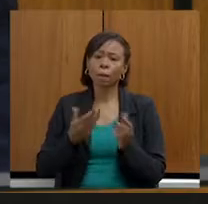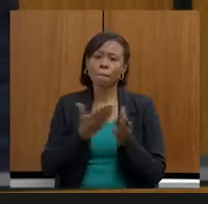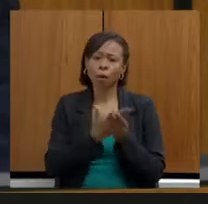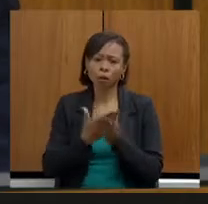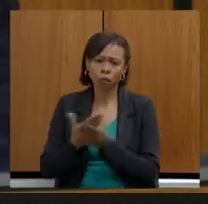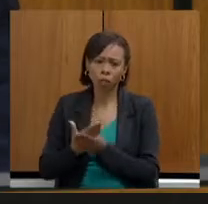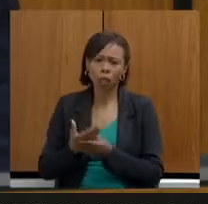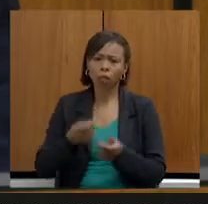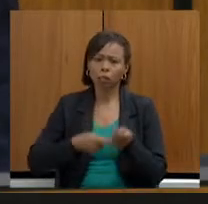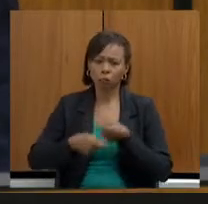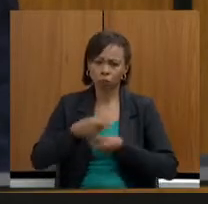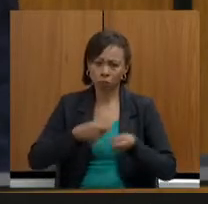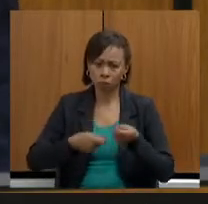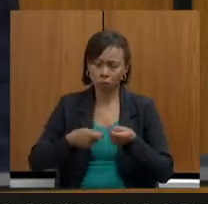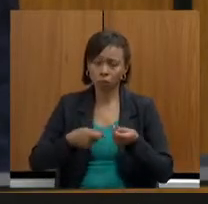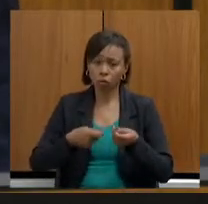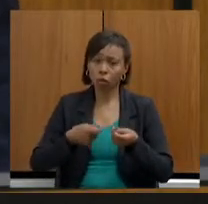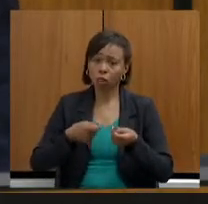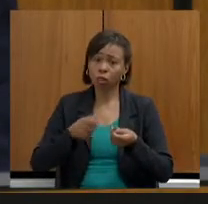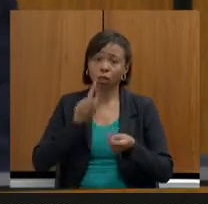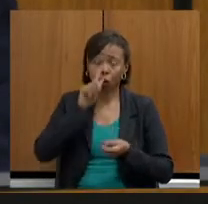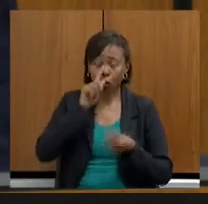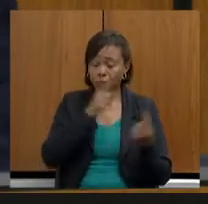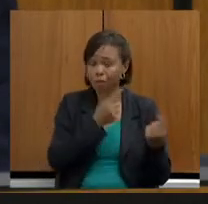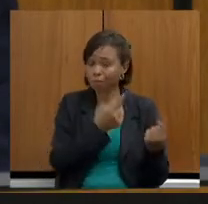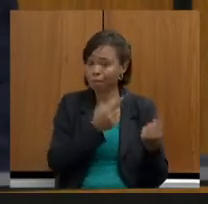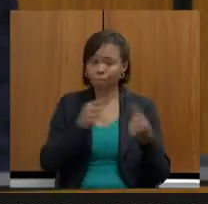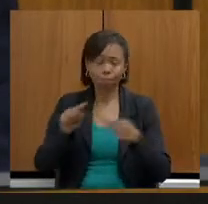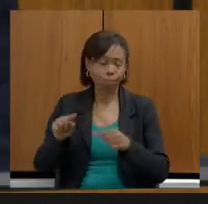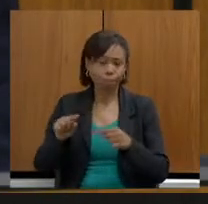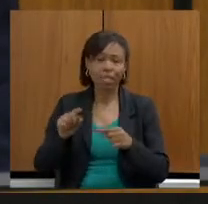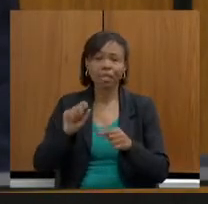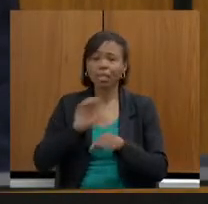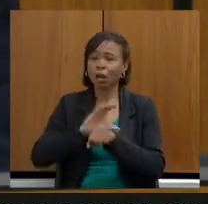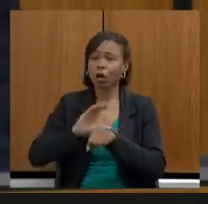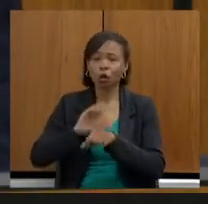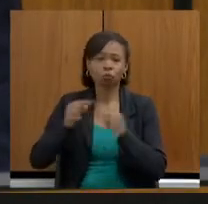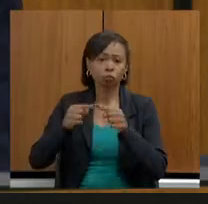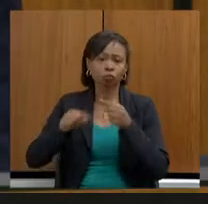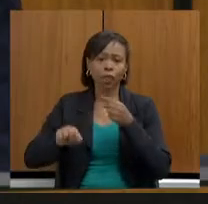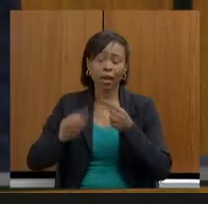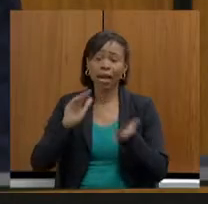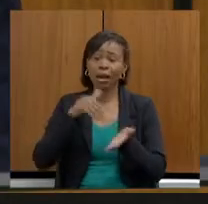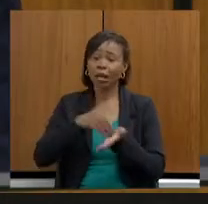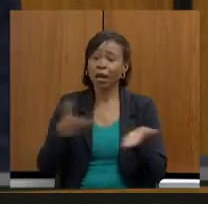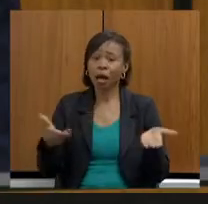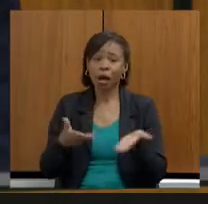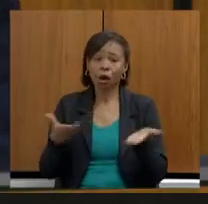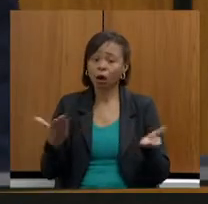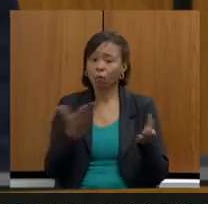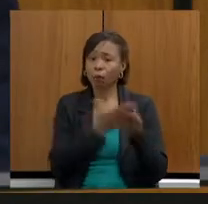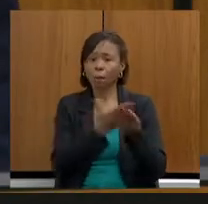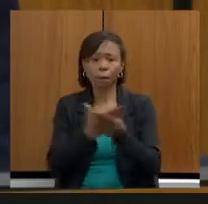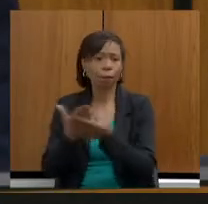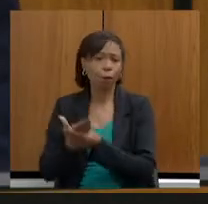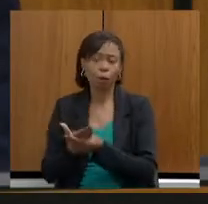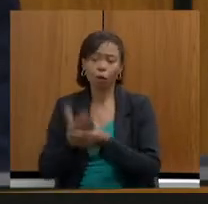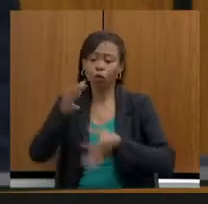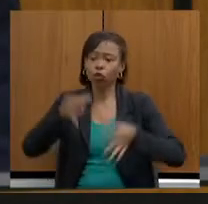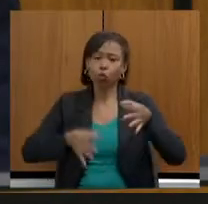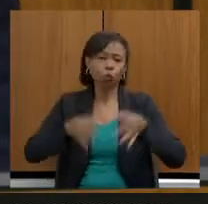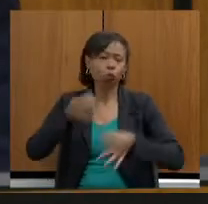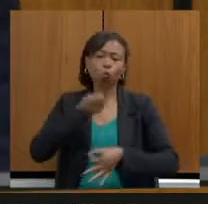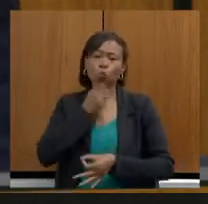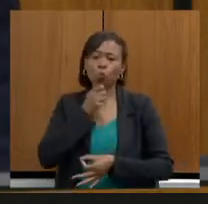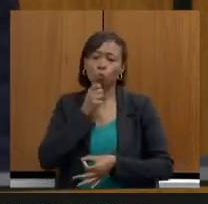o risco sobre o risco de reversão da decisão de inconstitucionalidade que até o momento não transitou em julgado e aguarda julgamento